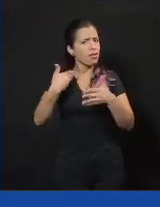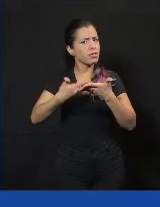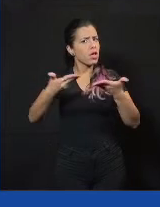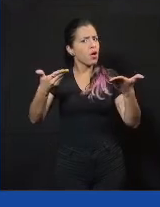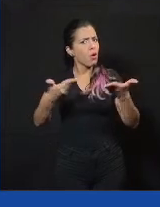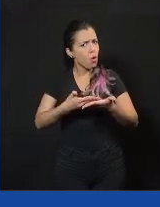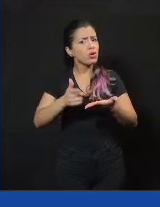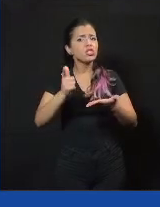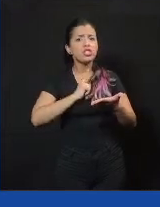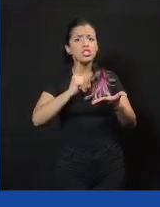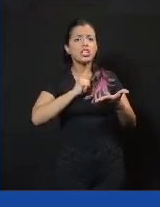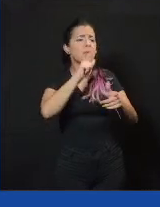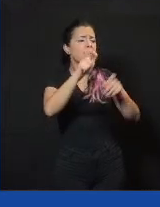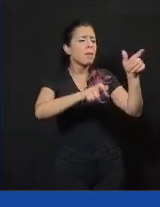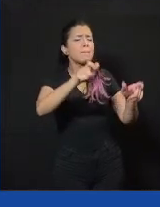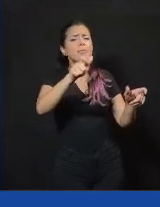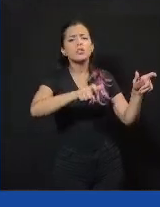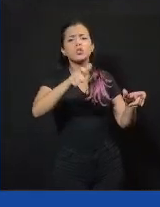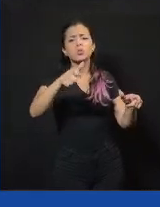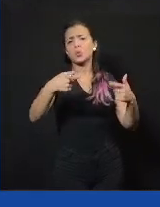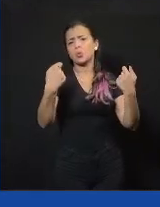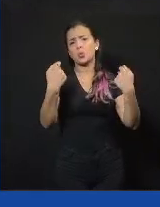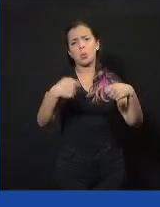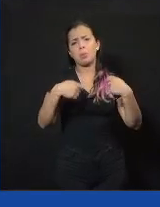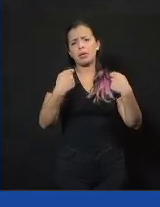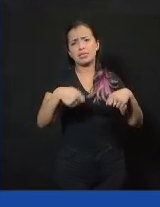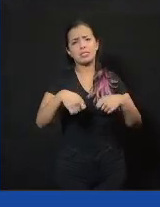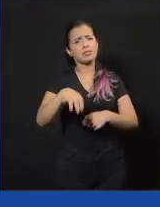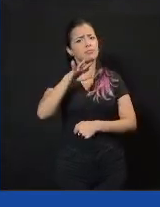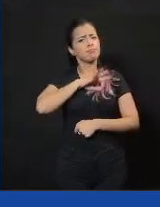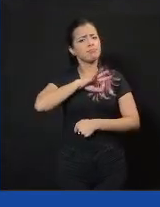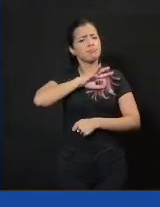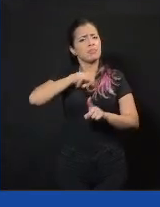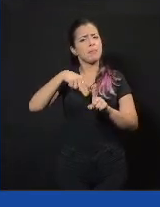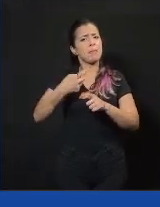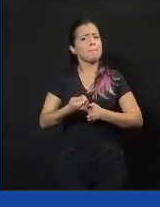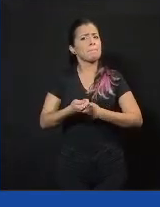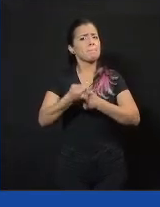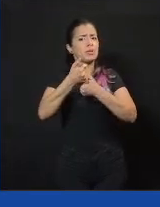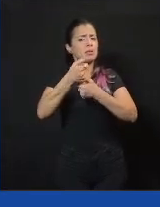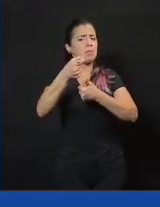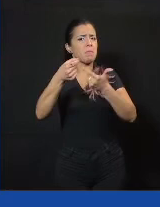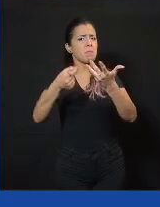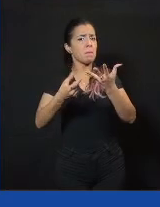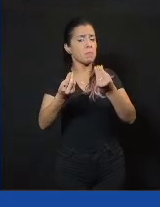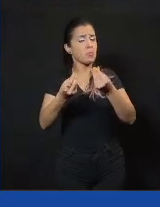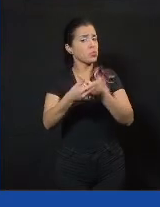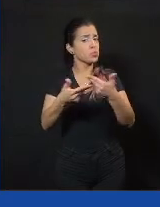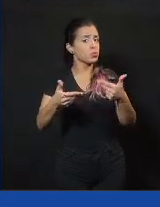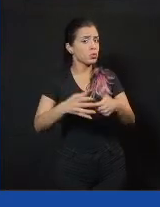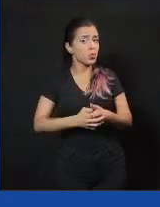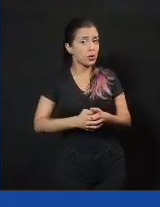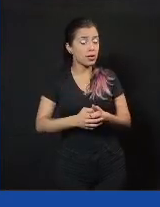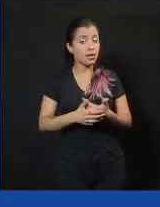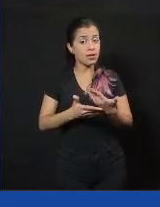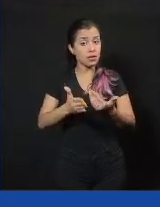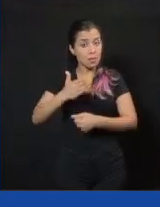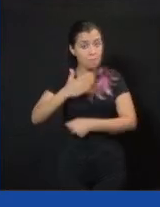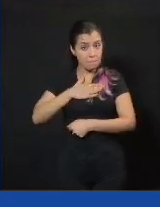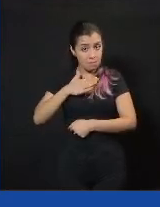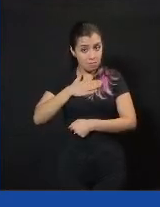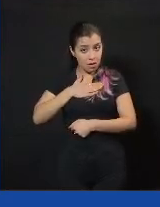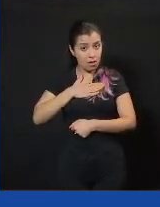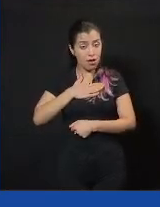precisam, cotas de direito por cima de ganhos salariais, como benefícios e muitas outras. Portanto, para mim, não tem